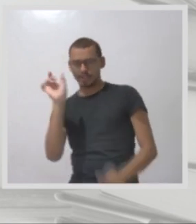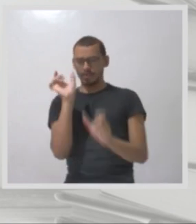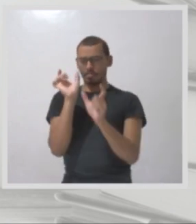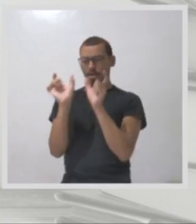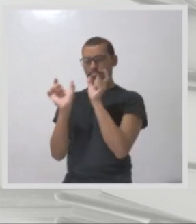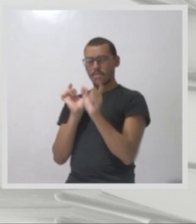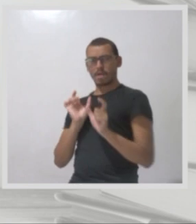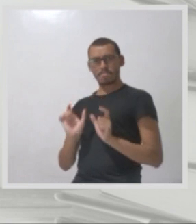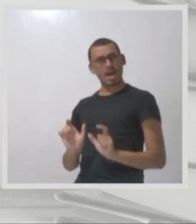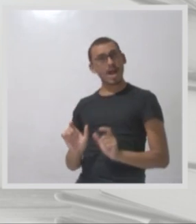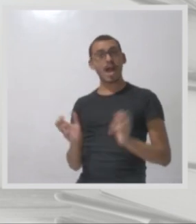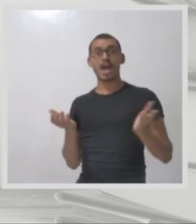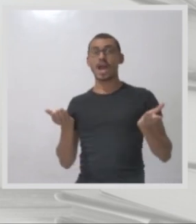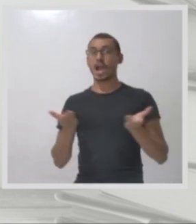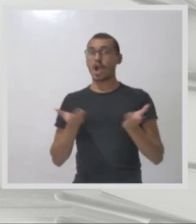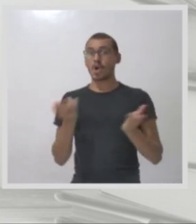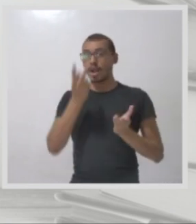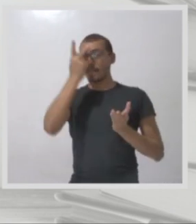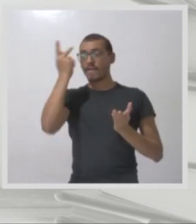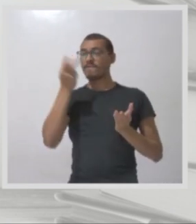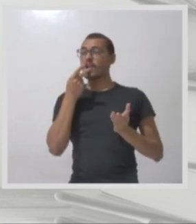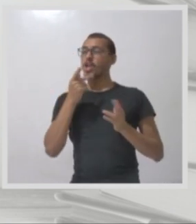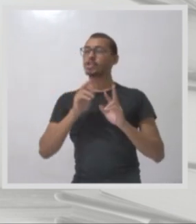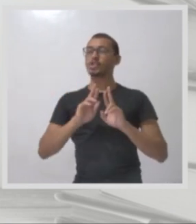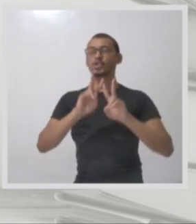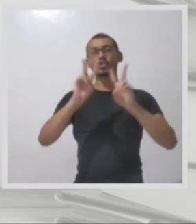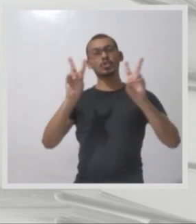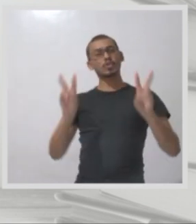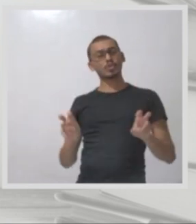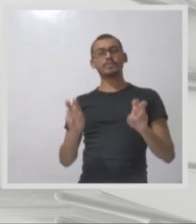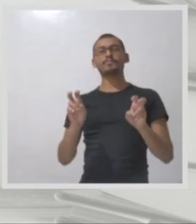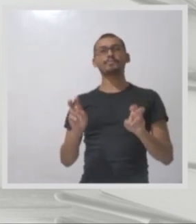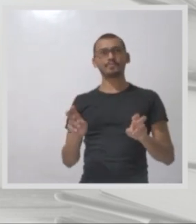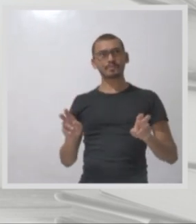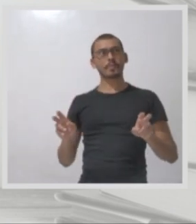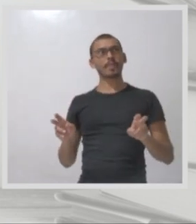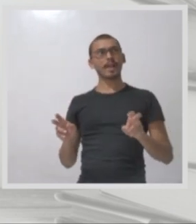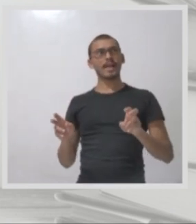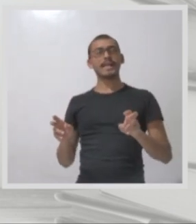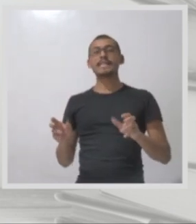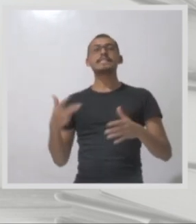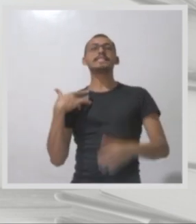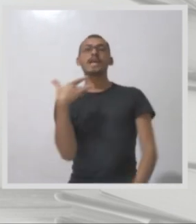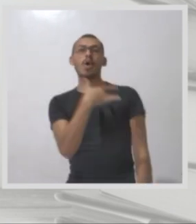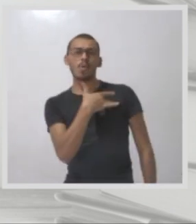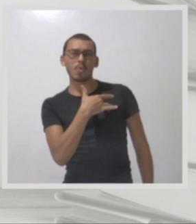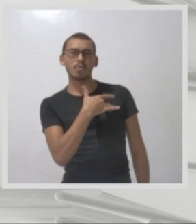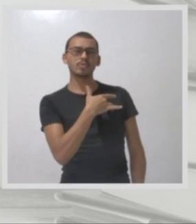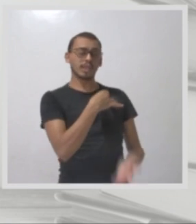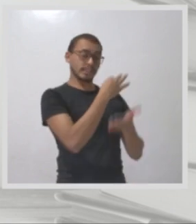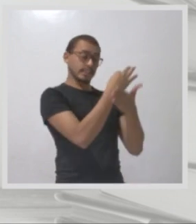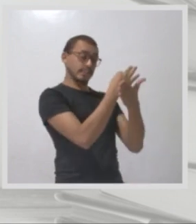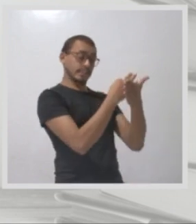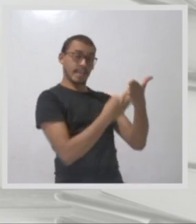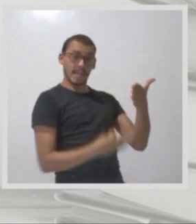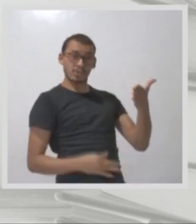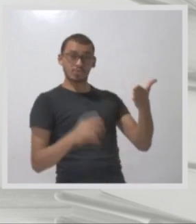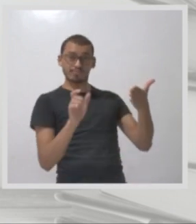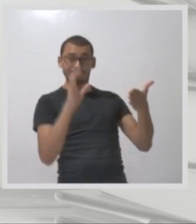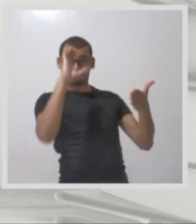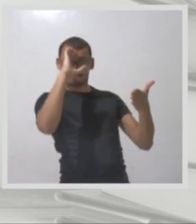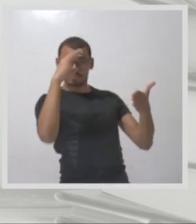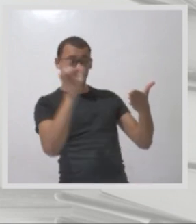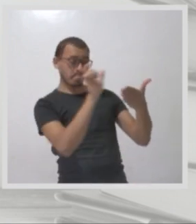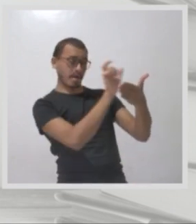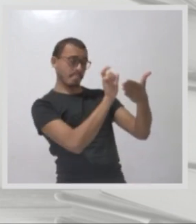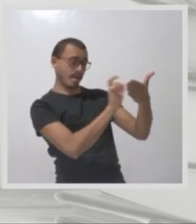Agora, muitas pessoas estão falando sobre questões de saúde, muitos textos nessa linguagem científica, e